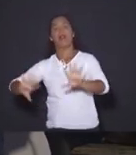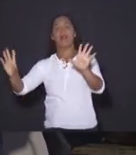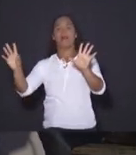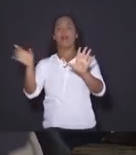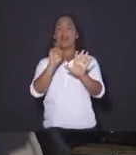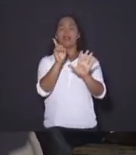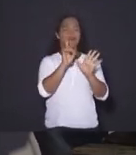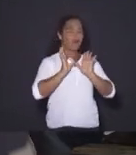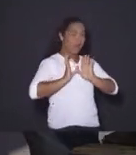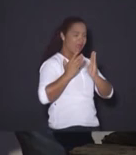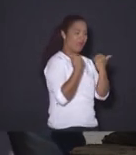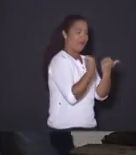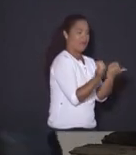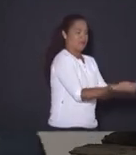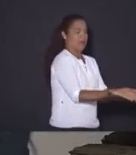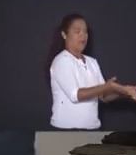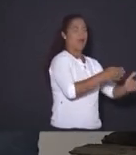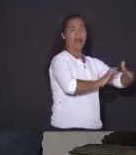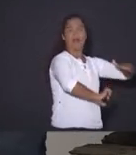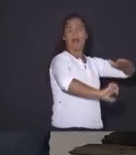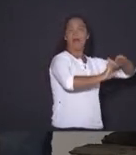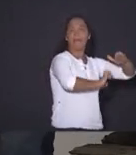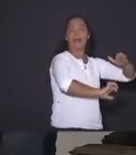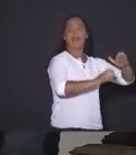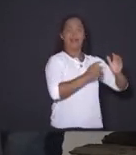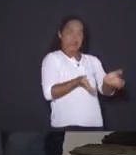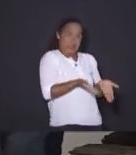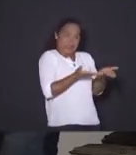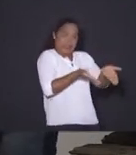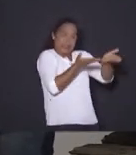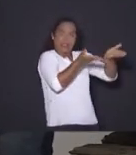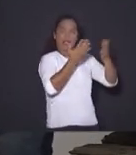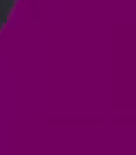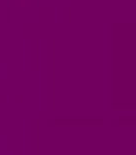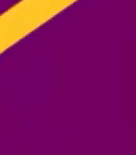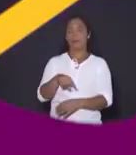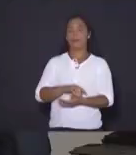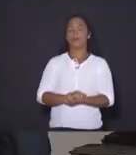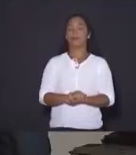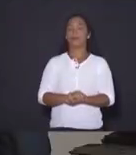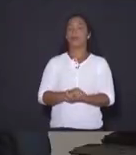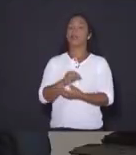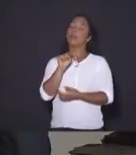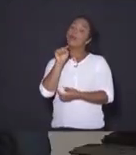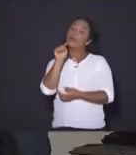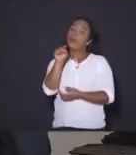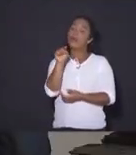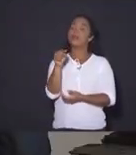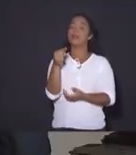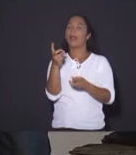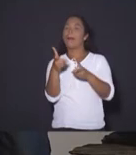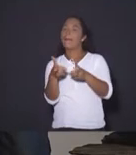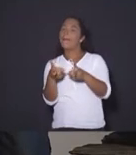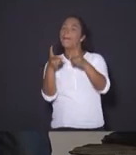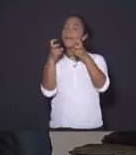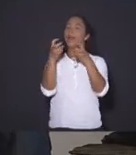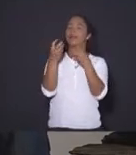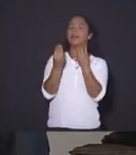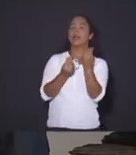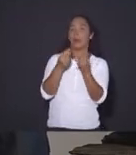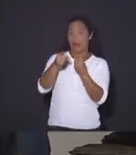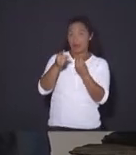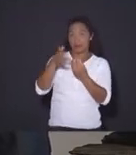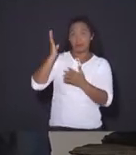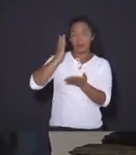não em direção aos grandes corporações não enriquecê-los com as nossas informações você visualiza quando se começou a